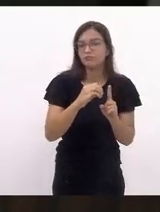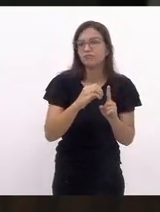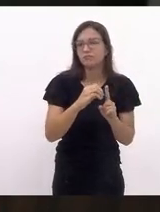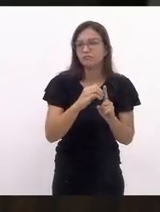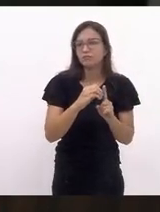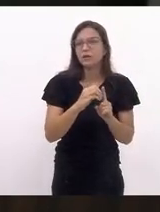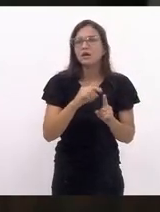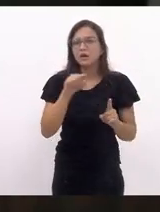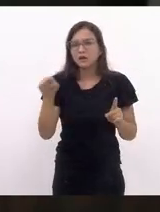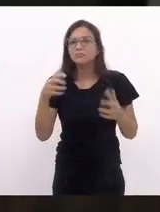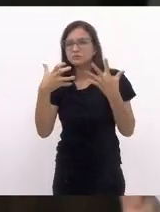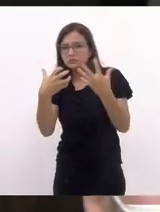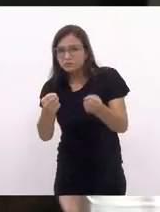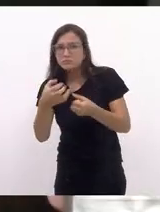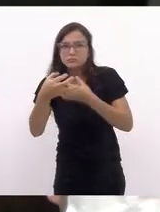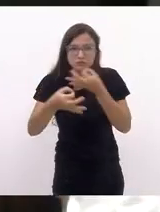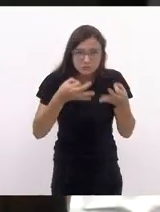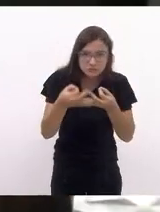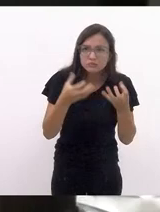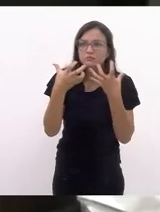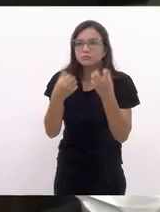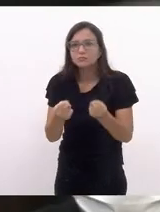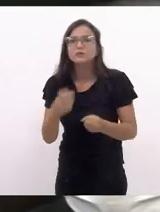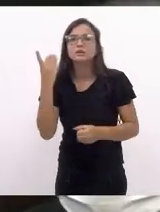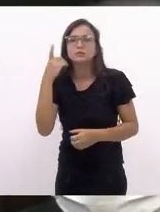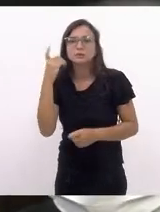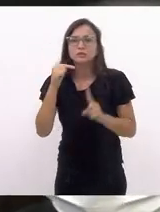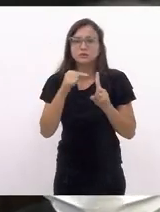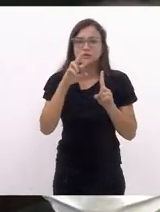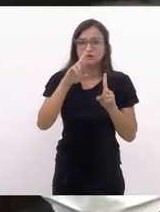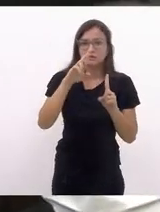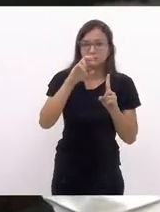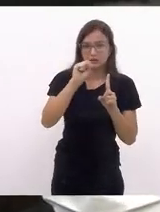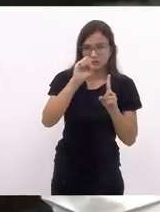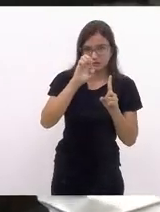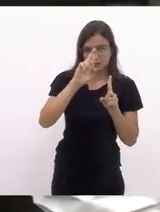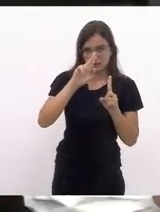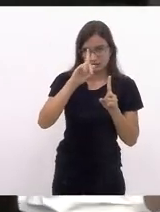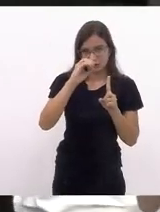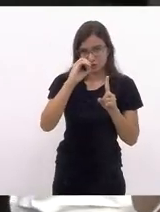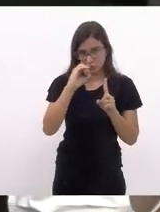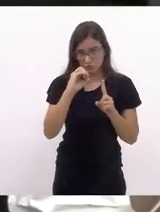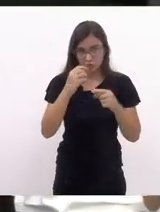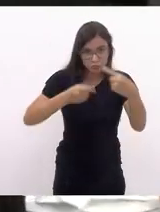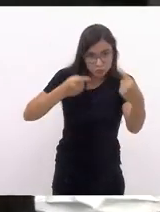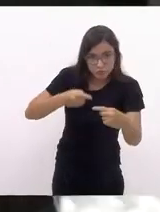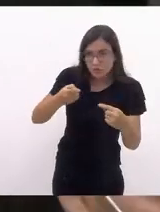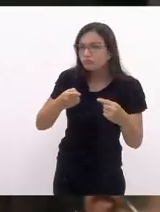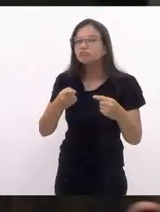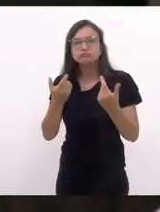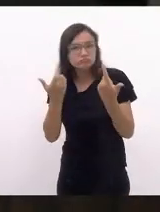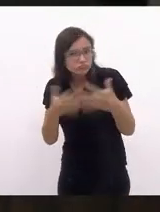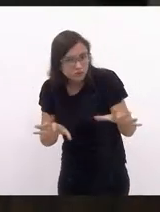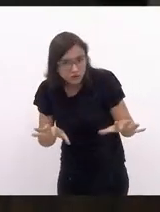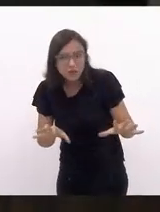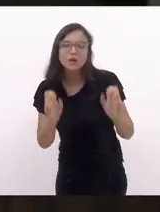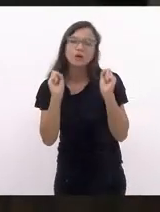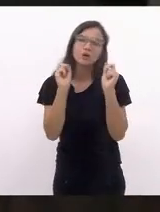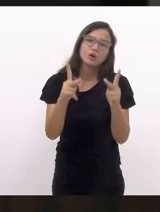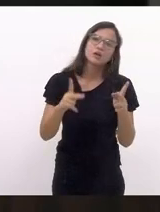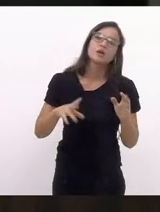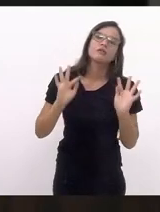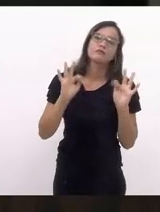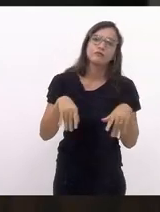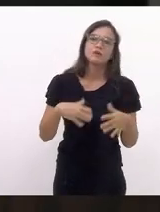externas favorável relator Deputado Sérgio Fernandes em discussão não havendo Quem Queira discutir se a discussão em